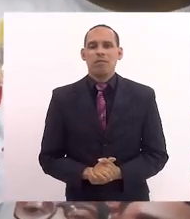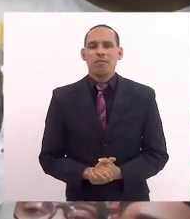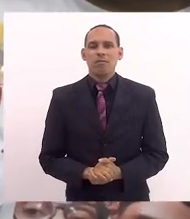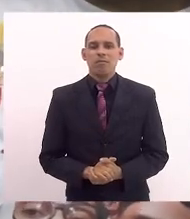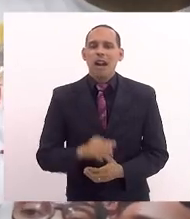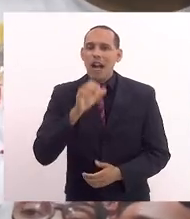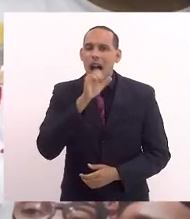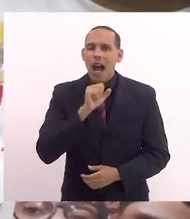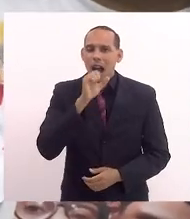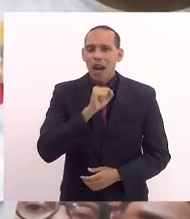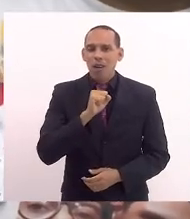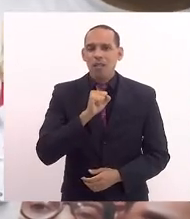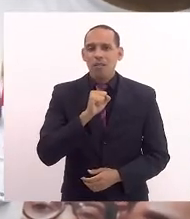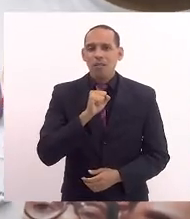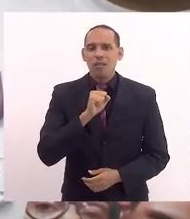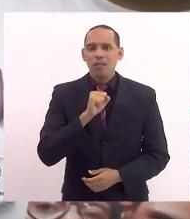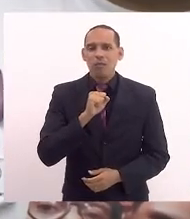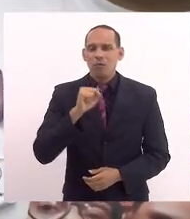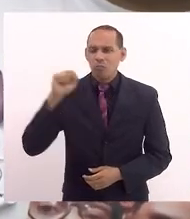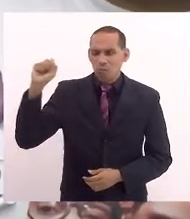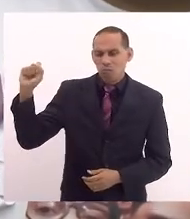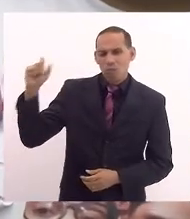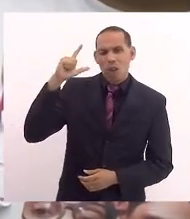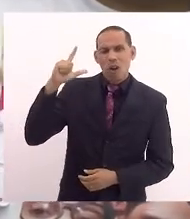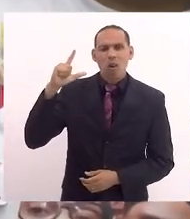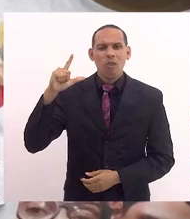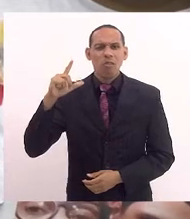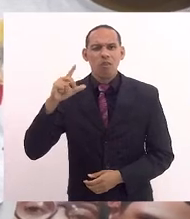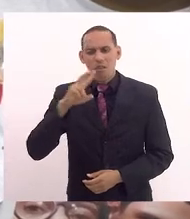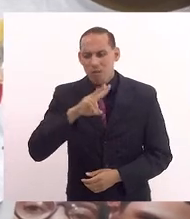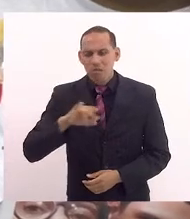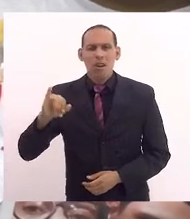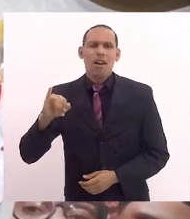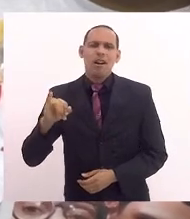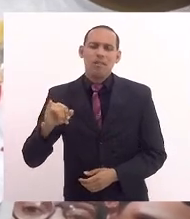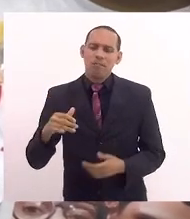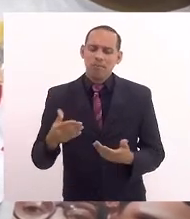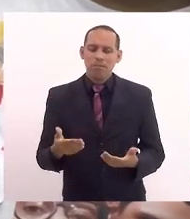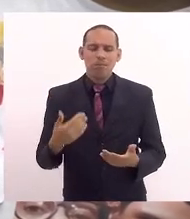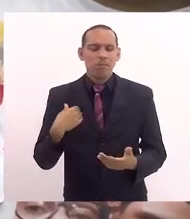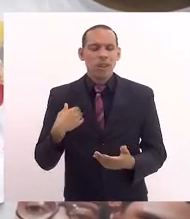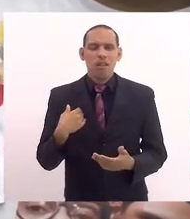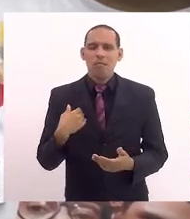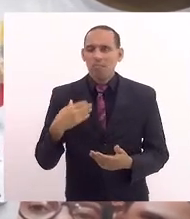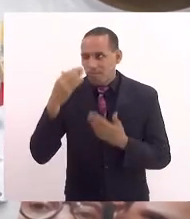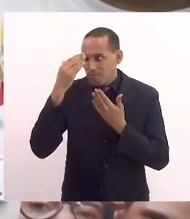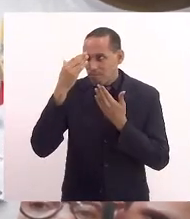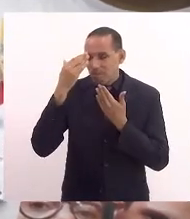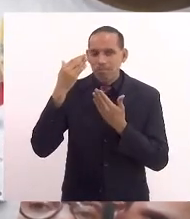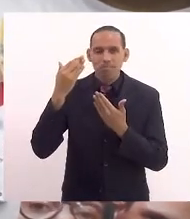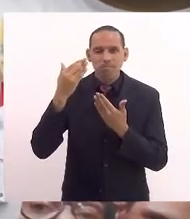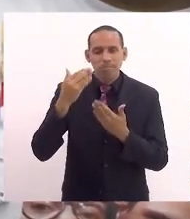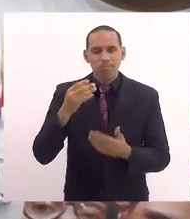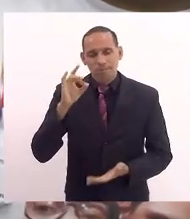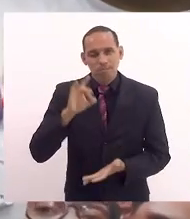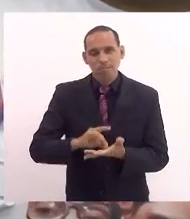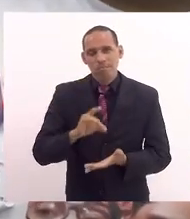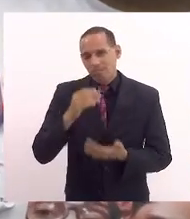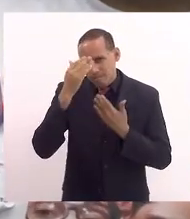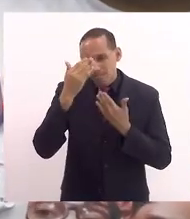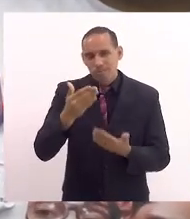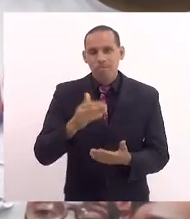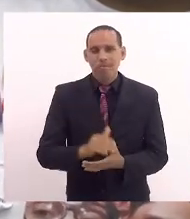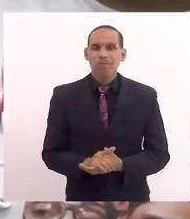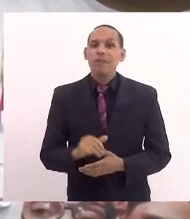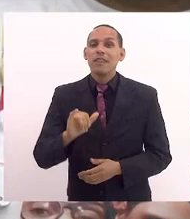sábado no sol para ir lá. Enfim, sou muito grato, de verdade. Vovó, minha